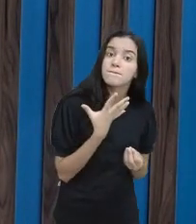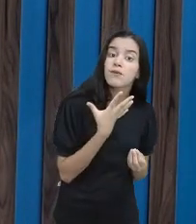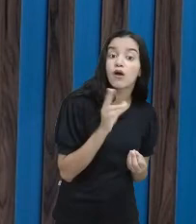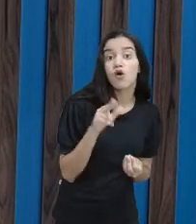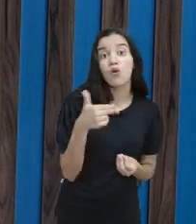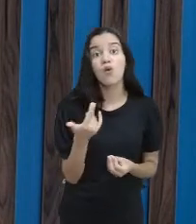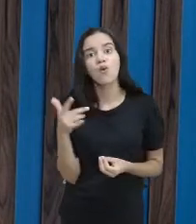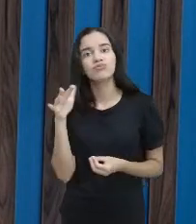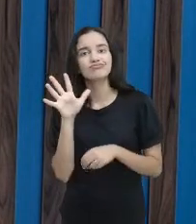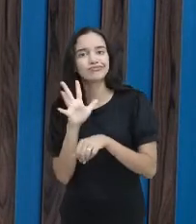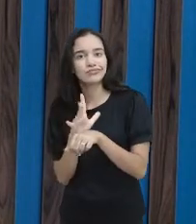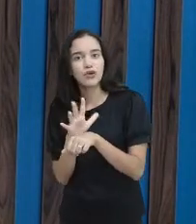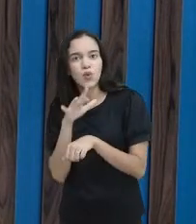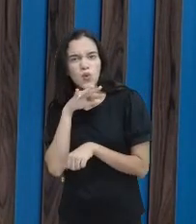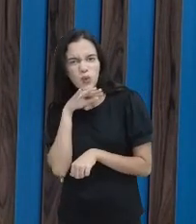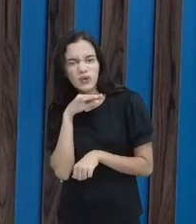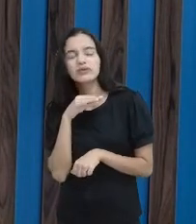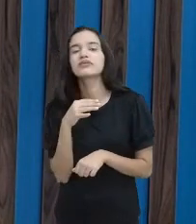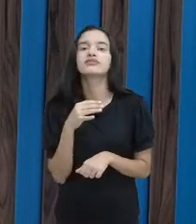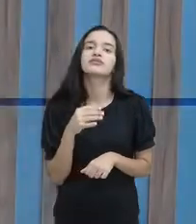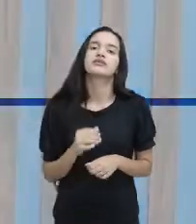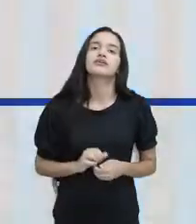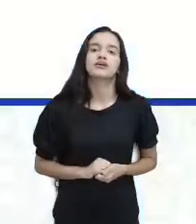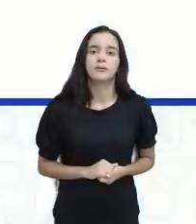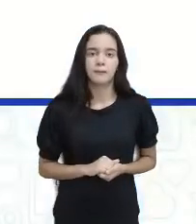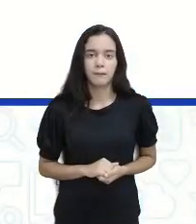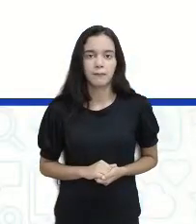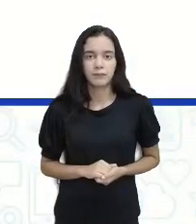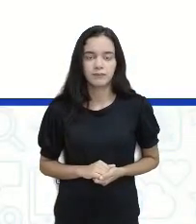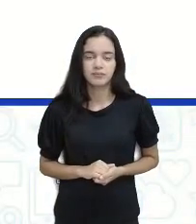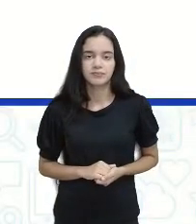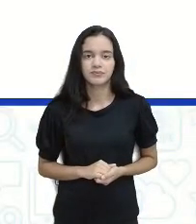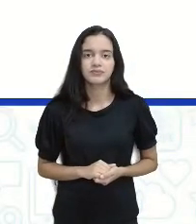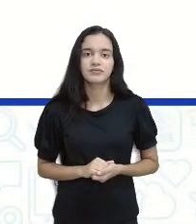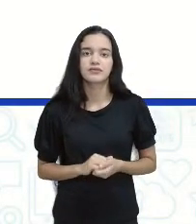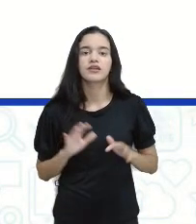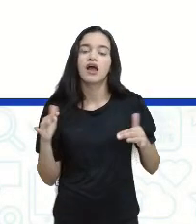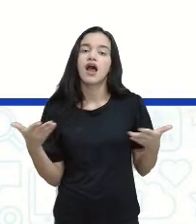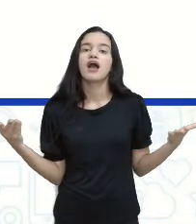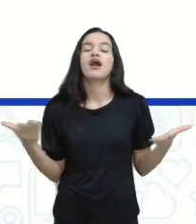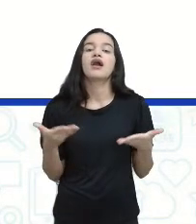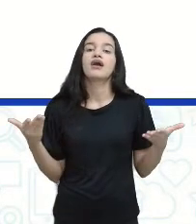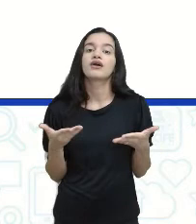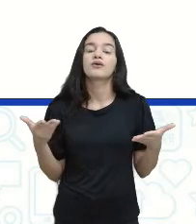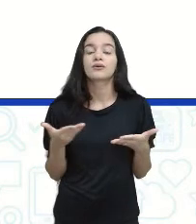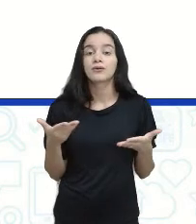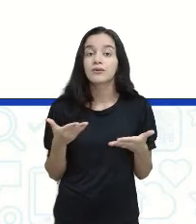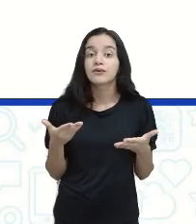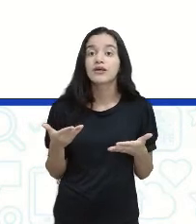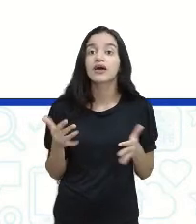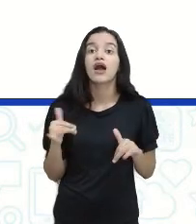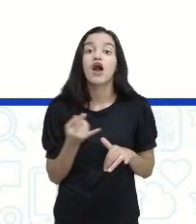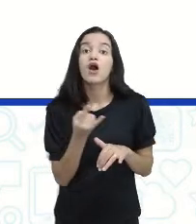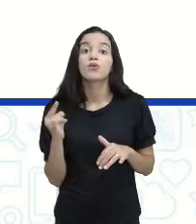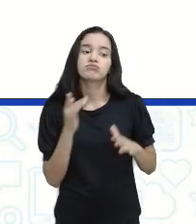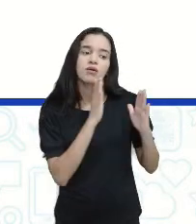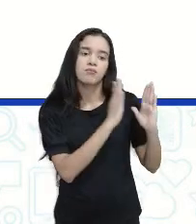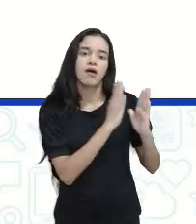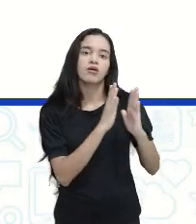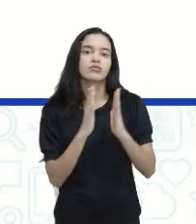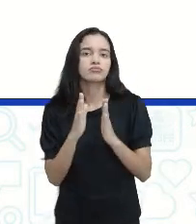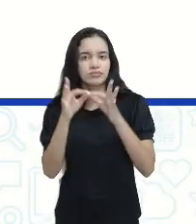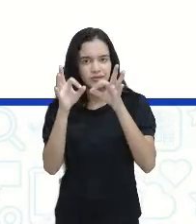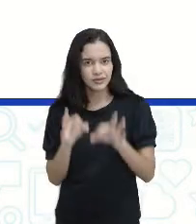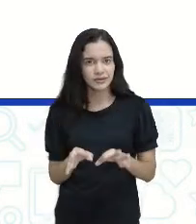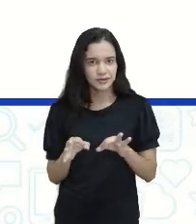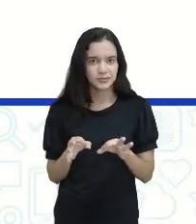ruim pra gente, tá certo? E aí, nos gases nobres, é a última coluna, tá certo? O